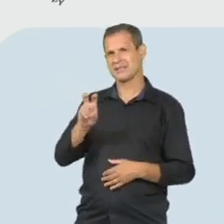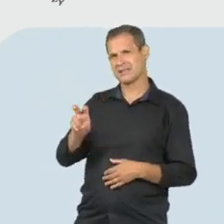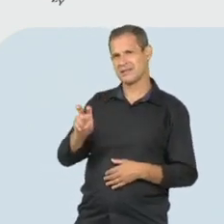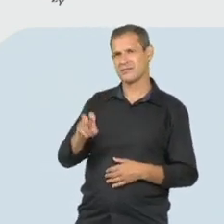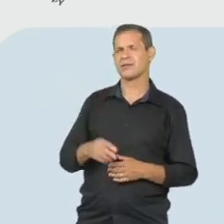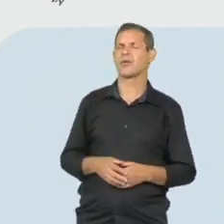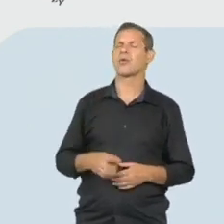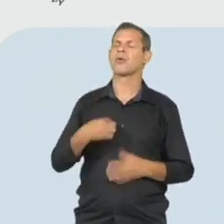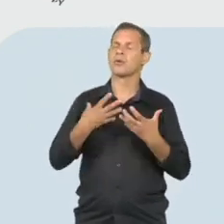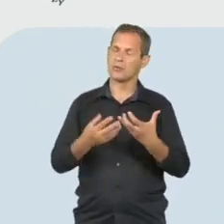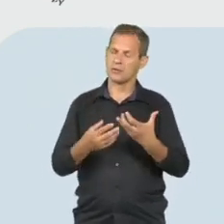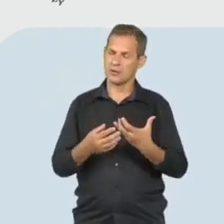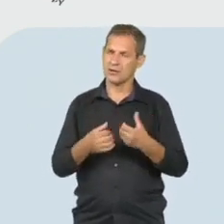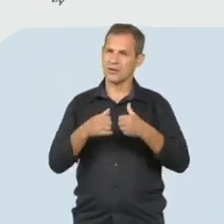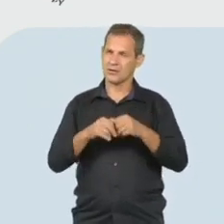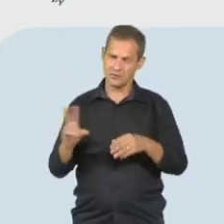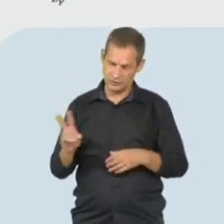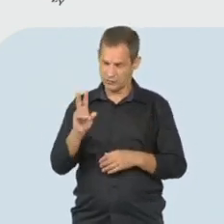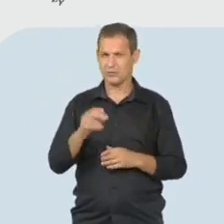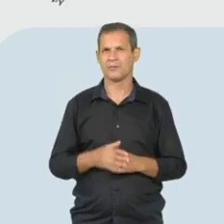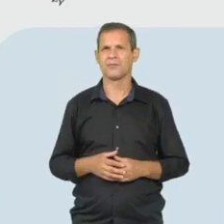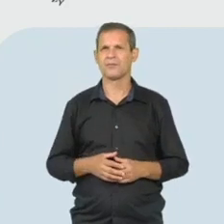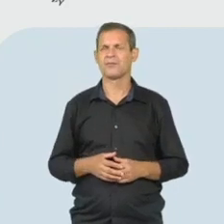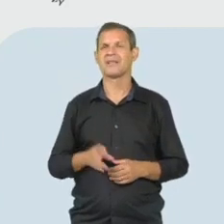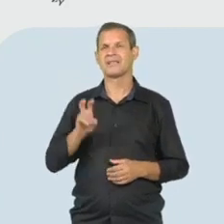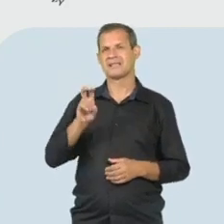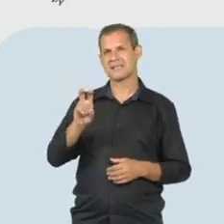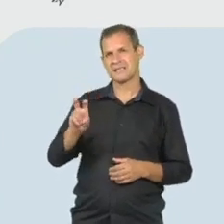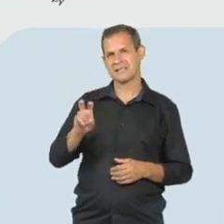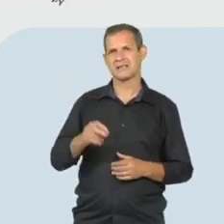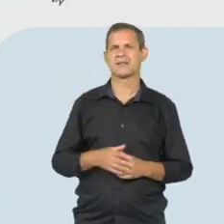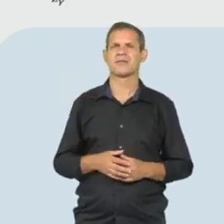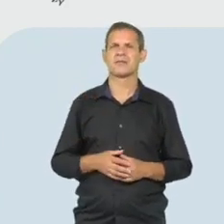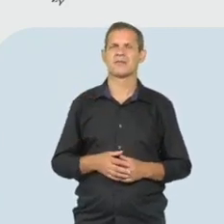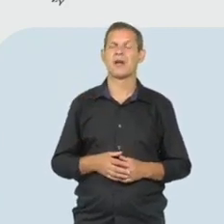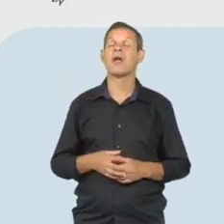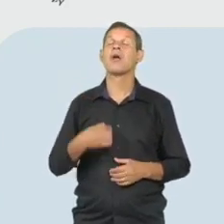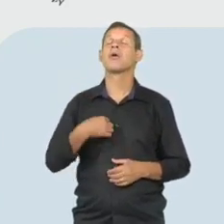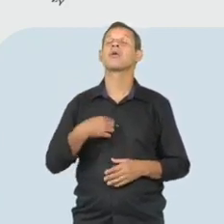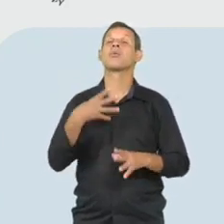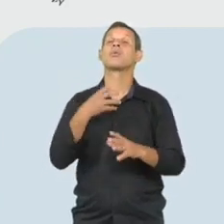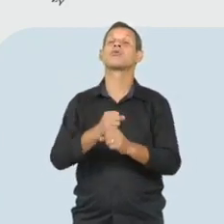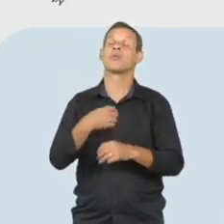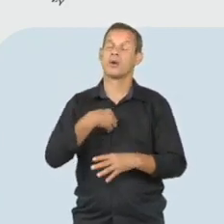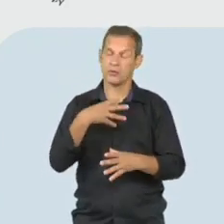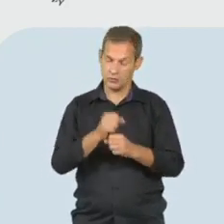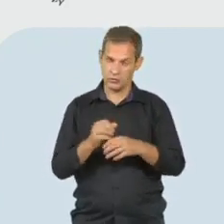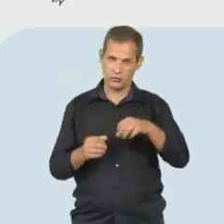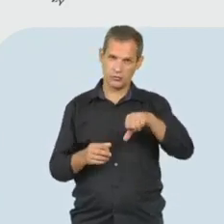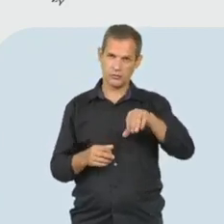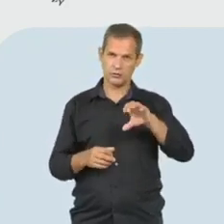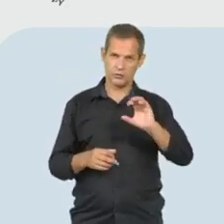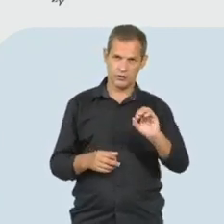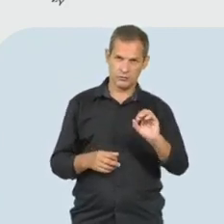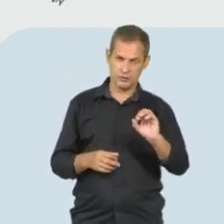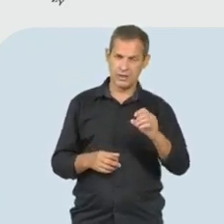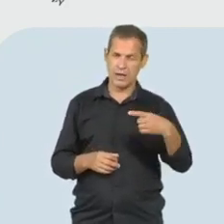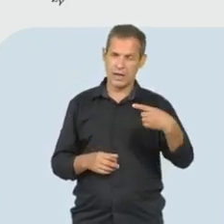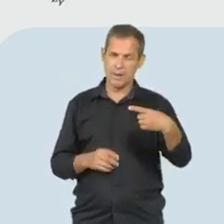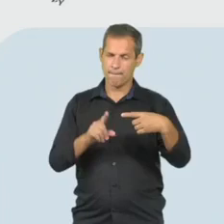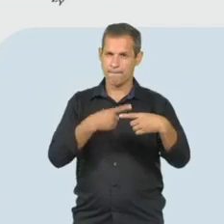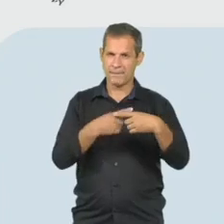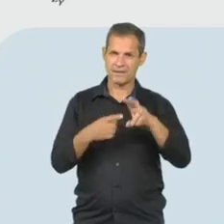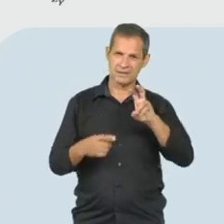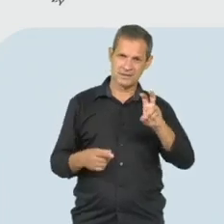espaço que eu quero é esse valor aqui, 5. O que eu vou somar? Eu vou somar 90 mais